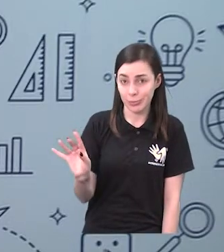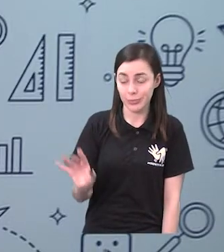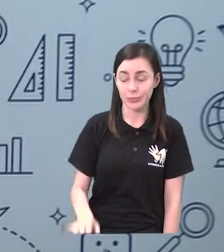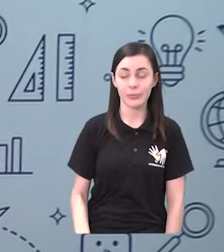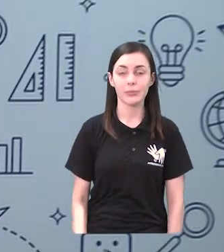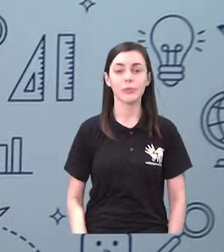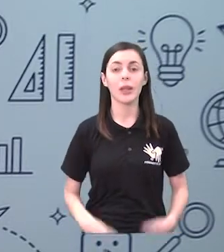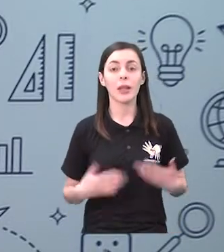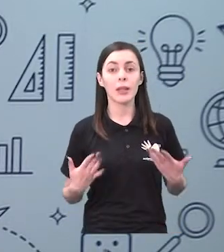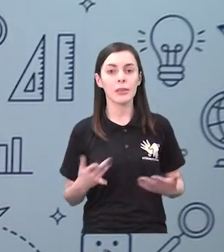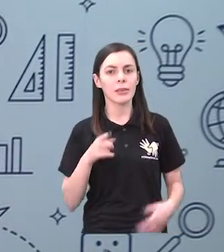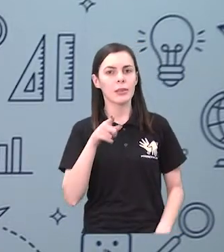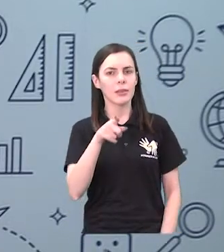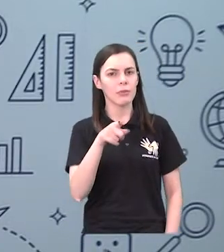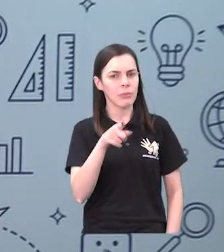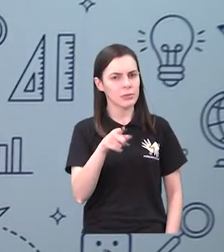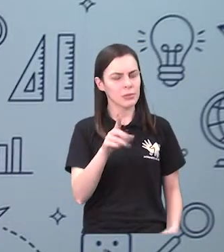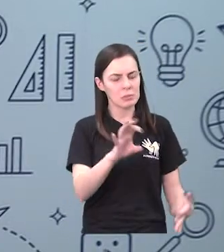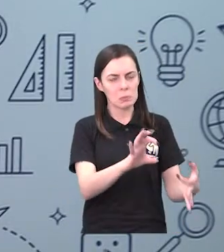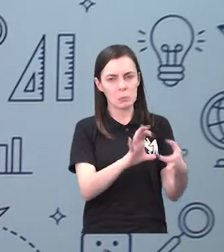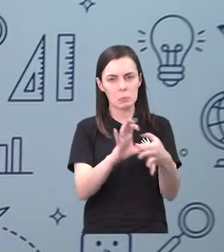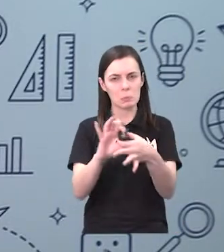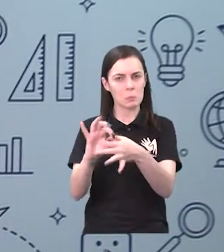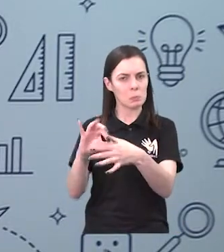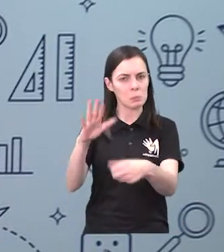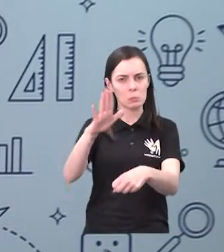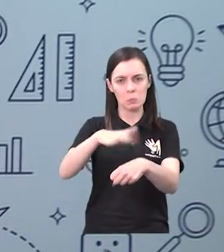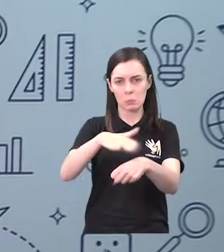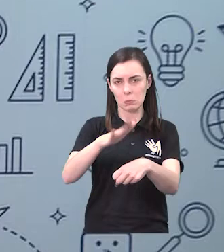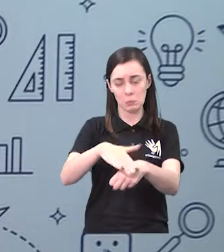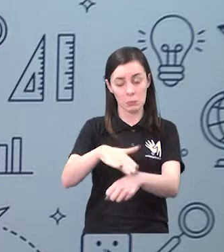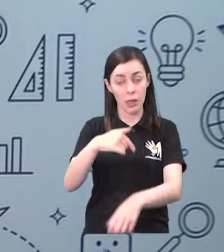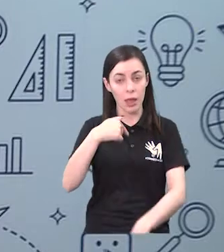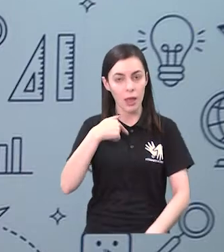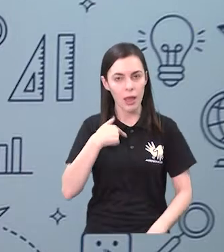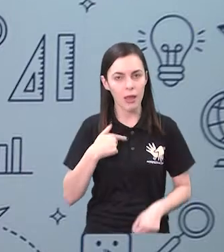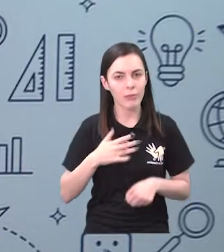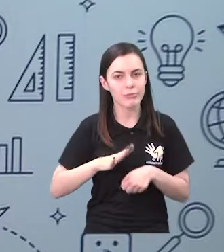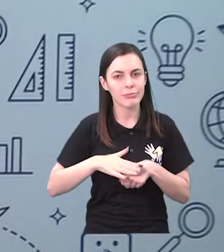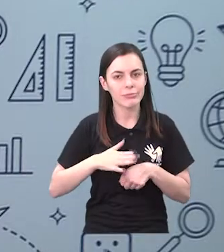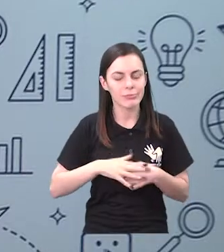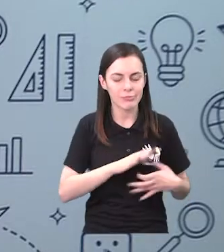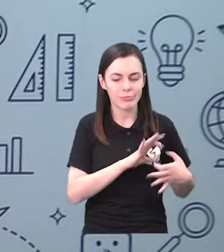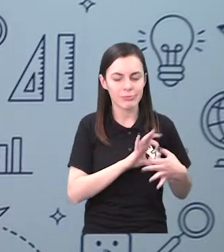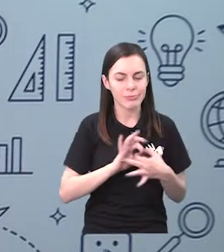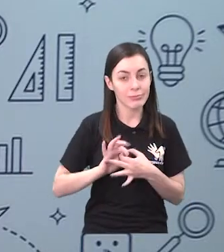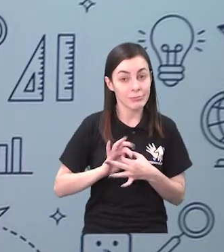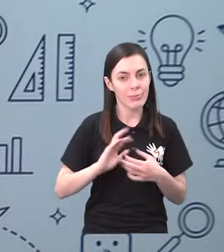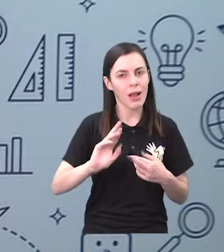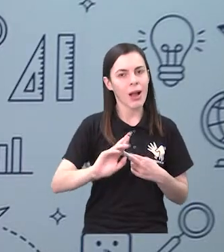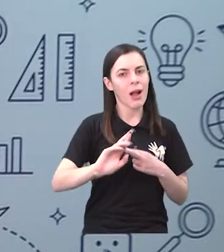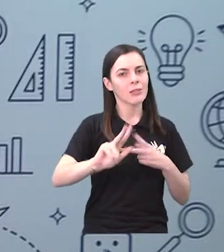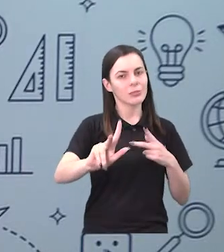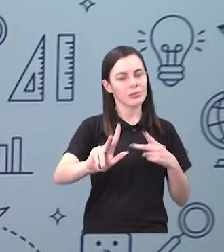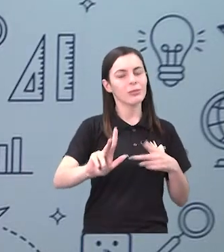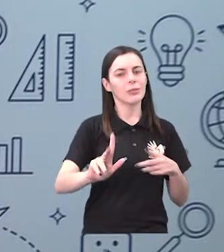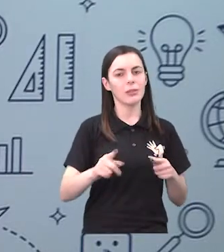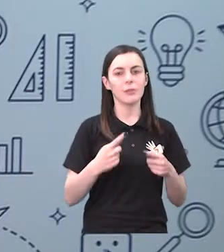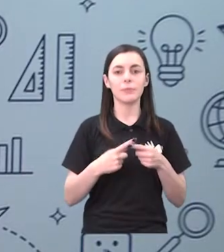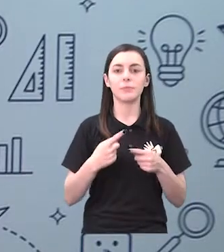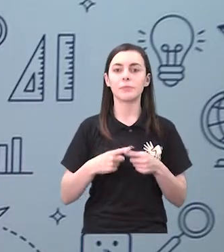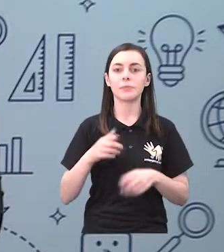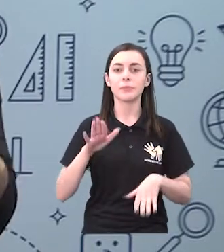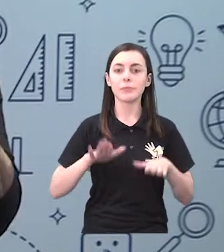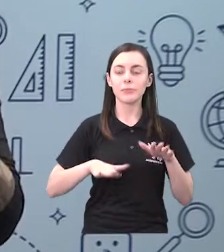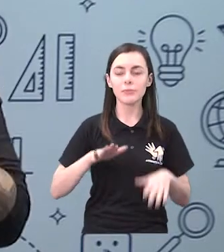leitor Então você vai fazer a sua conexão ao mesmo tempo que eu já estou fazendo a minha também vai ser muito diferente